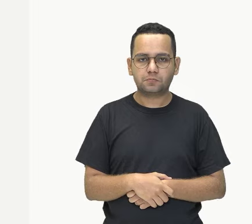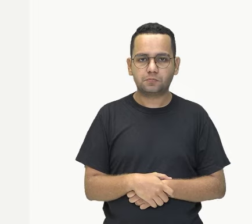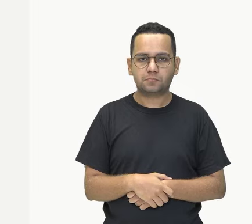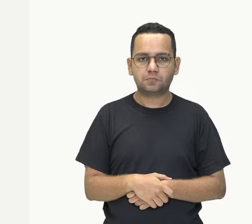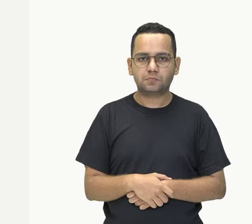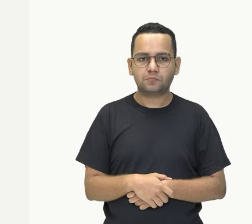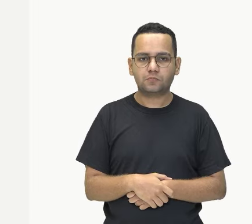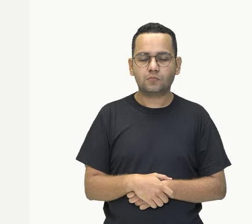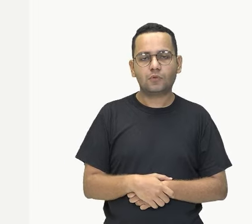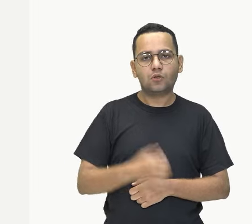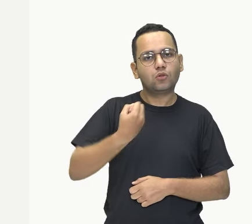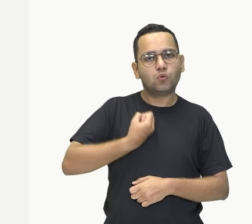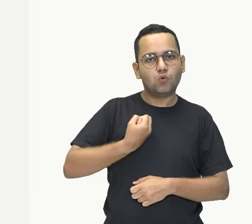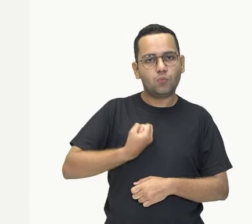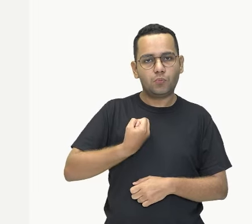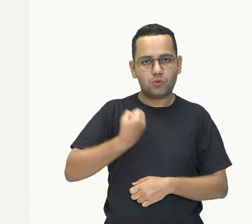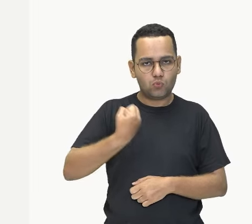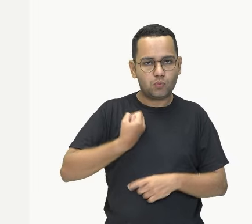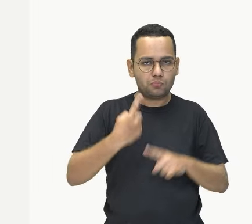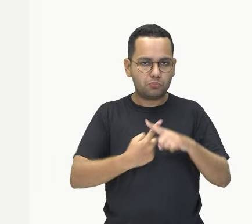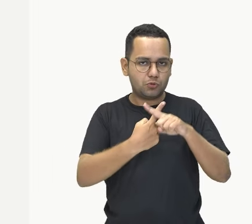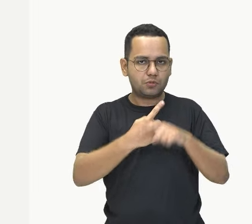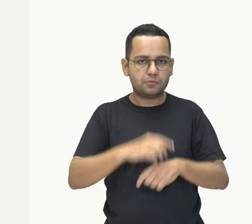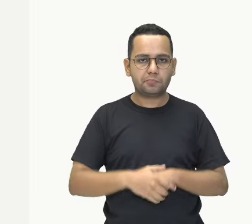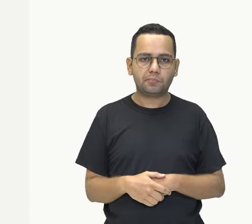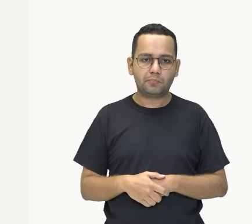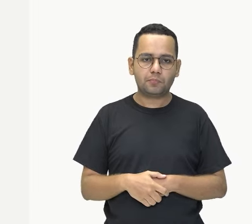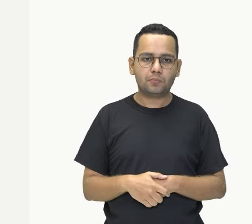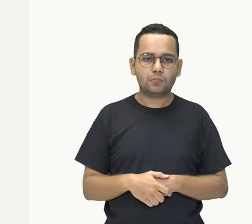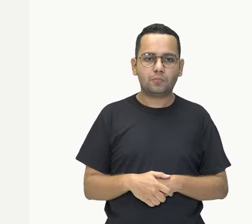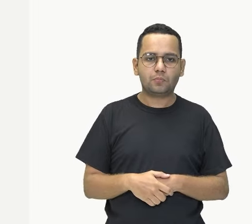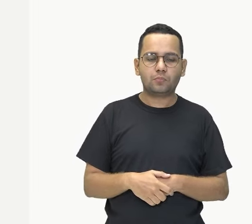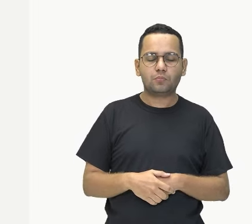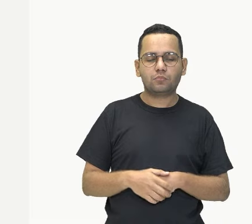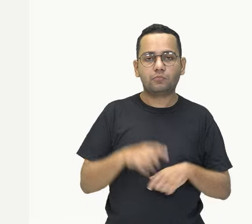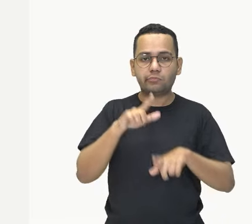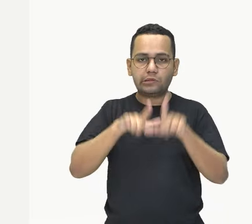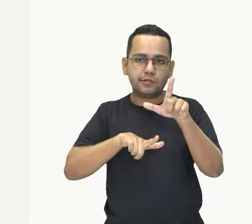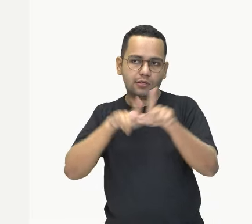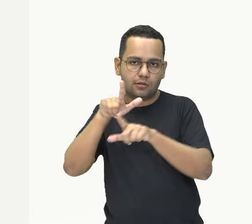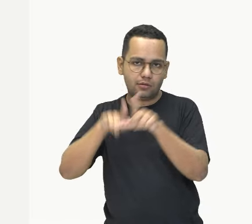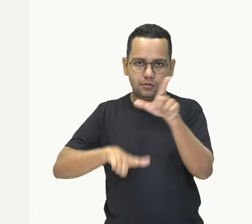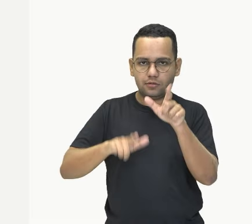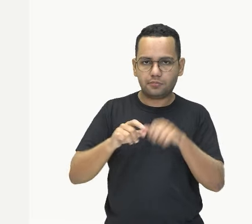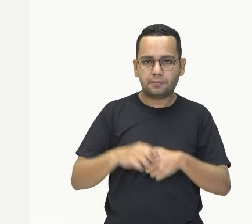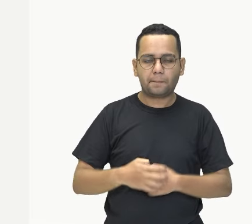Novamente, coeficiente com coeficiente, parte literal com parte literal.